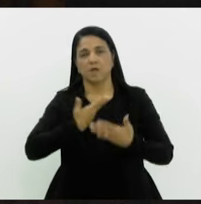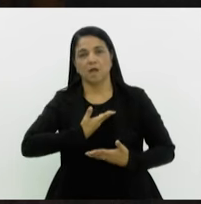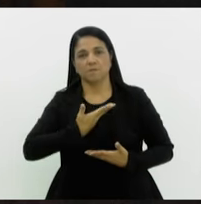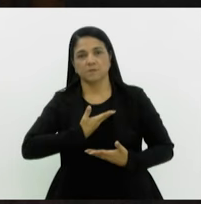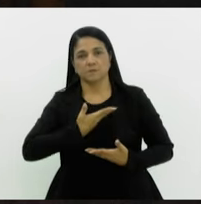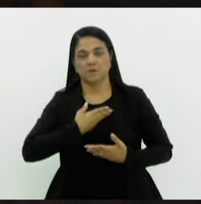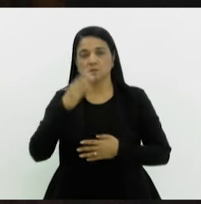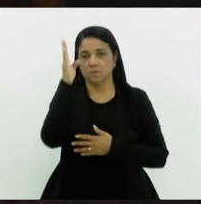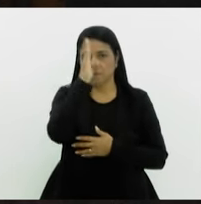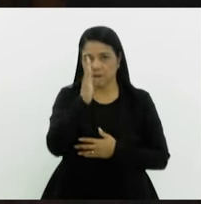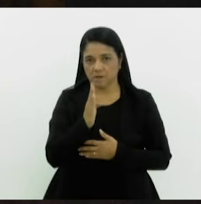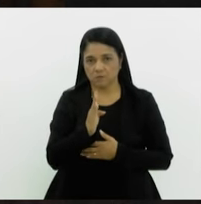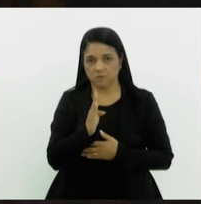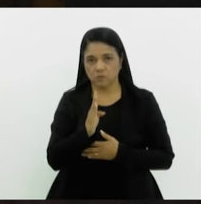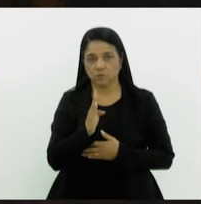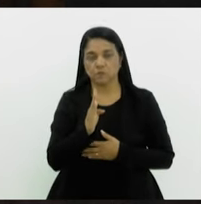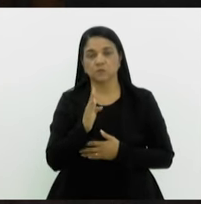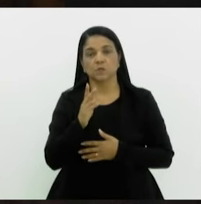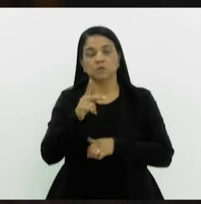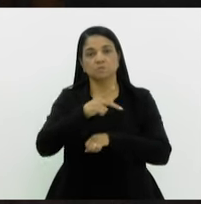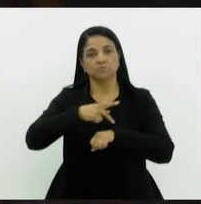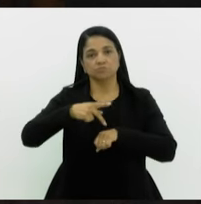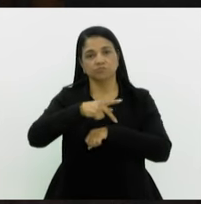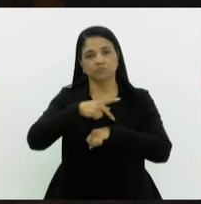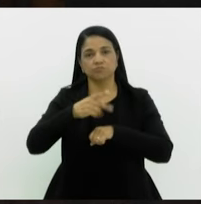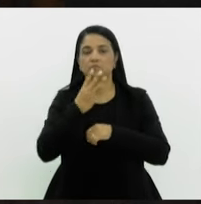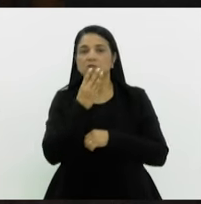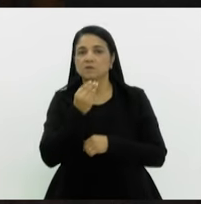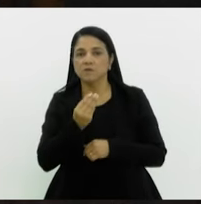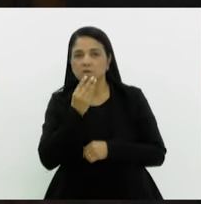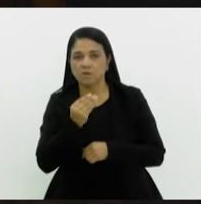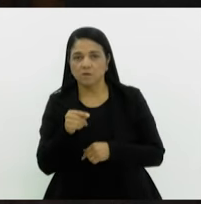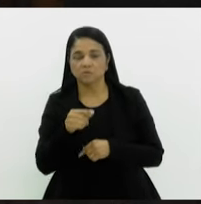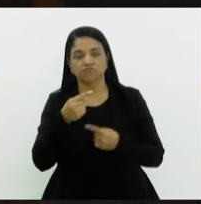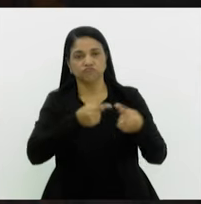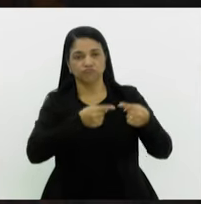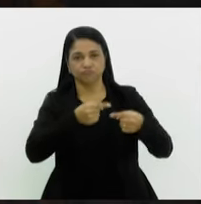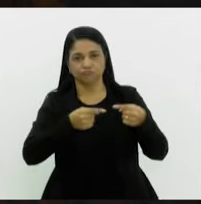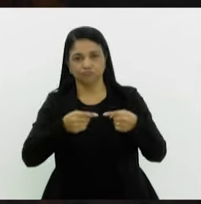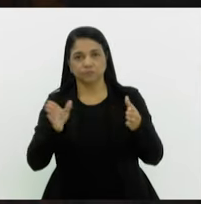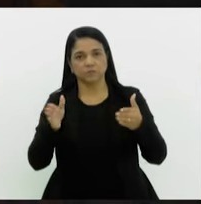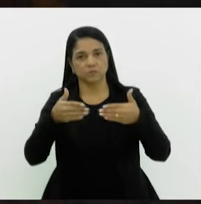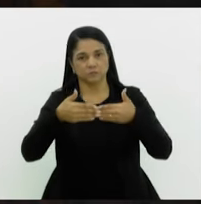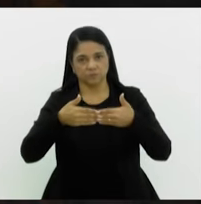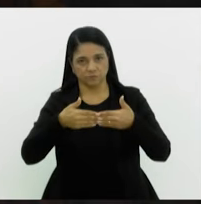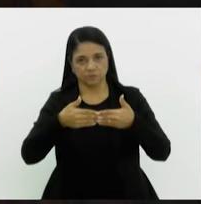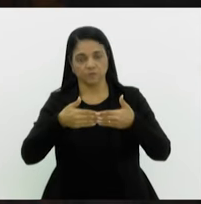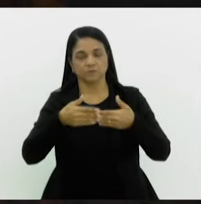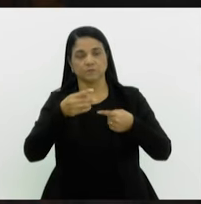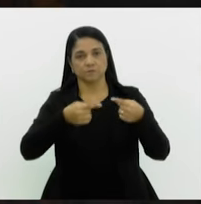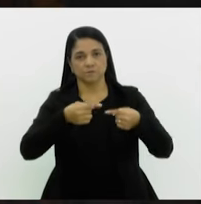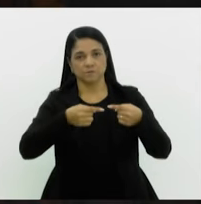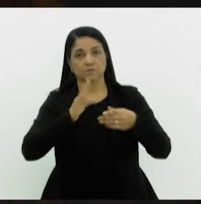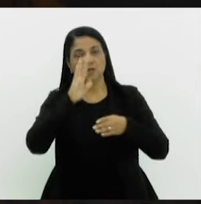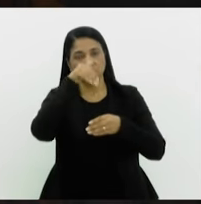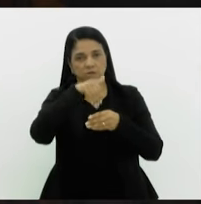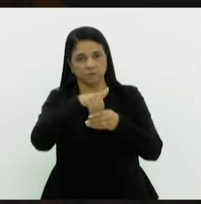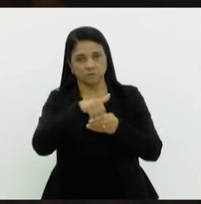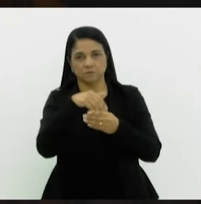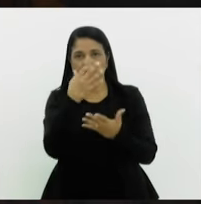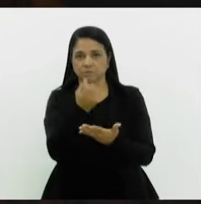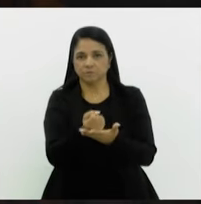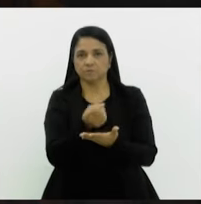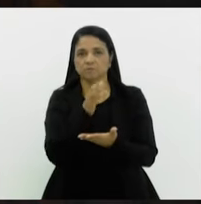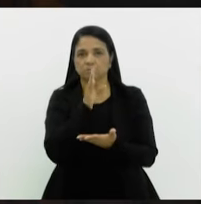entre Brasil e Israel. Em discussão, não havendo quem queira discutir, encerrada a discussão. Em votação, os senhores